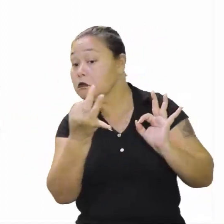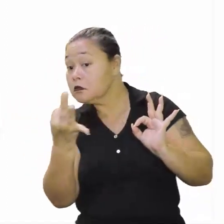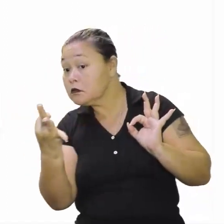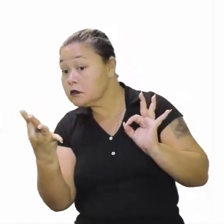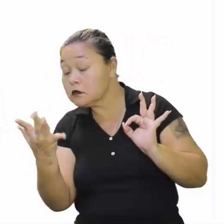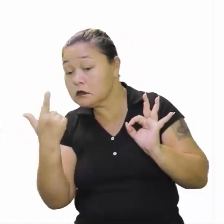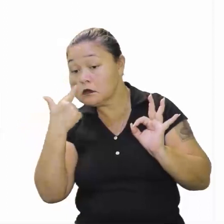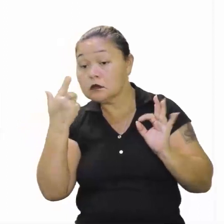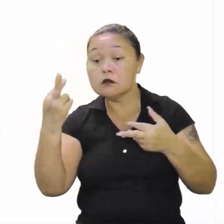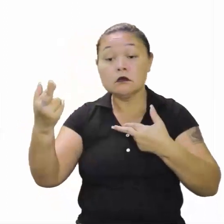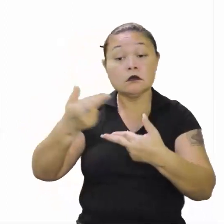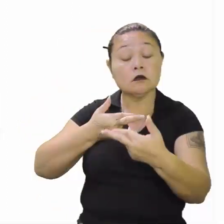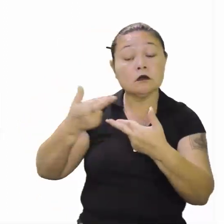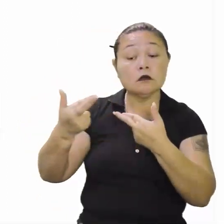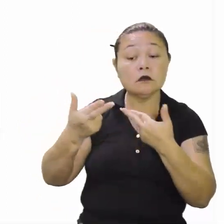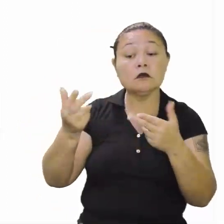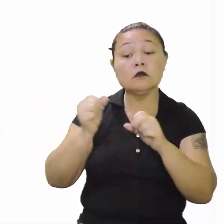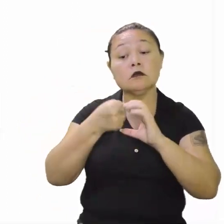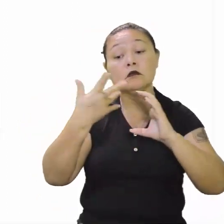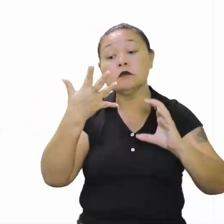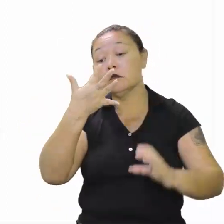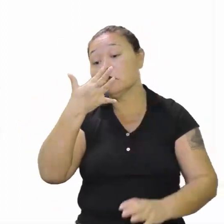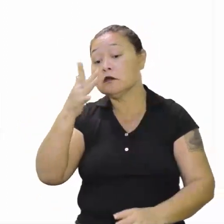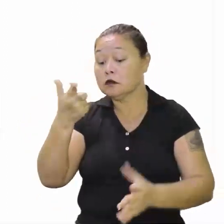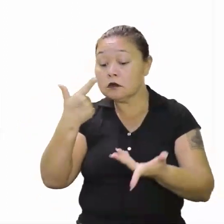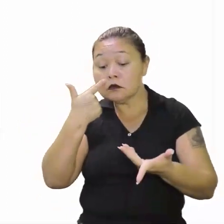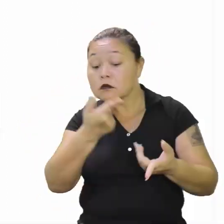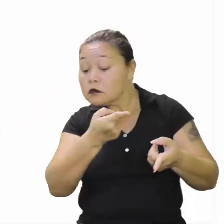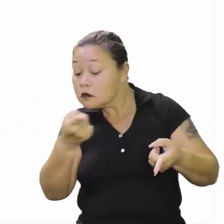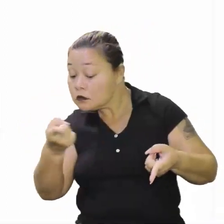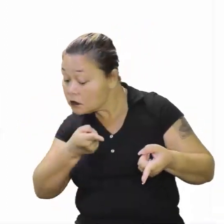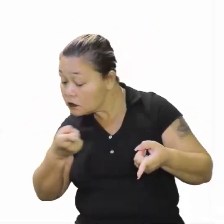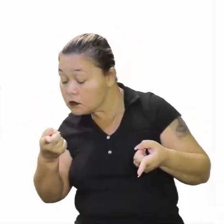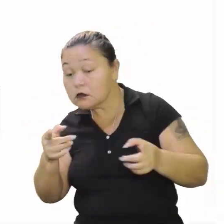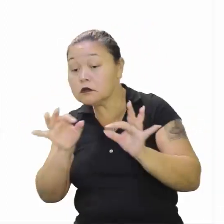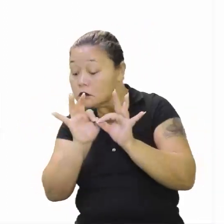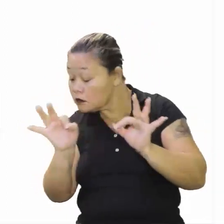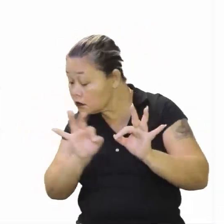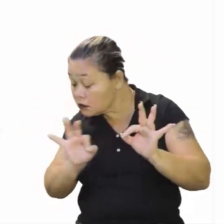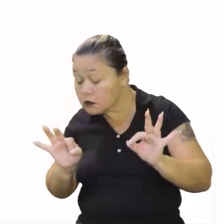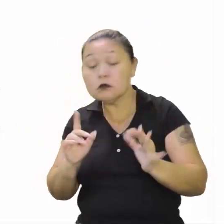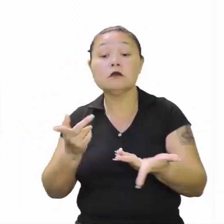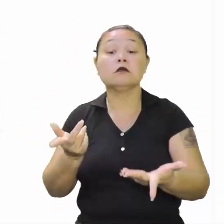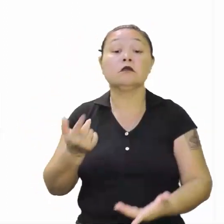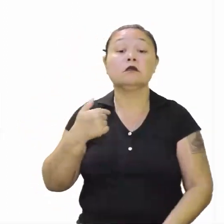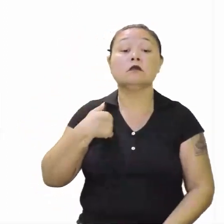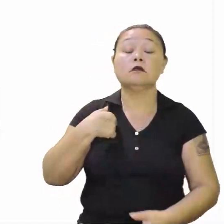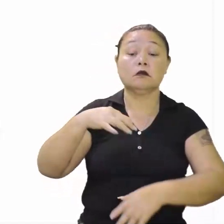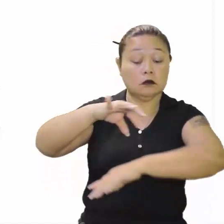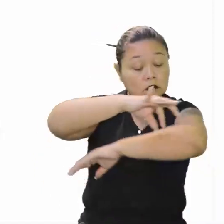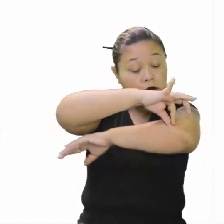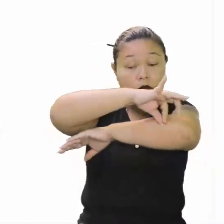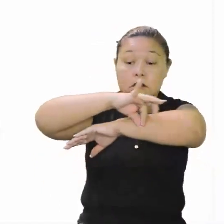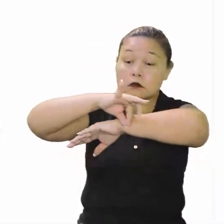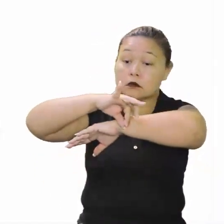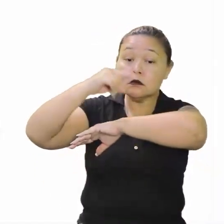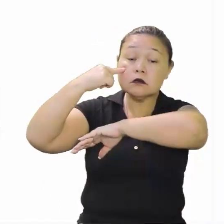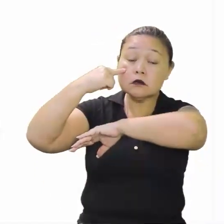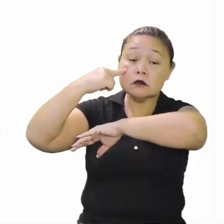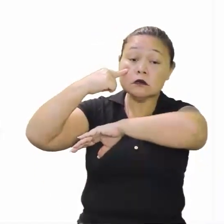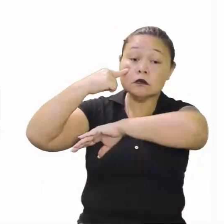as relações entre as propriedades observadas. Nós temos o quê? Uma régua